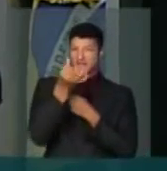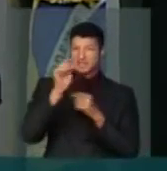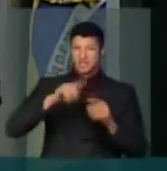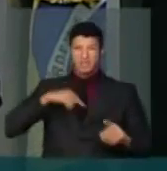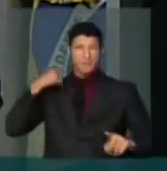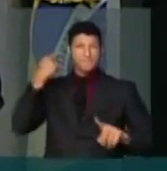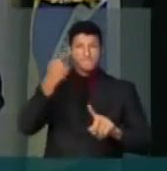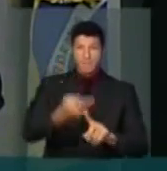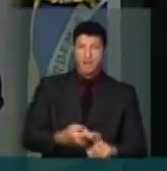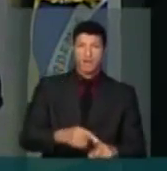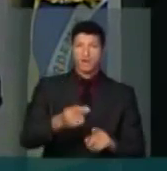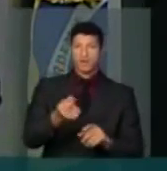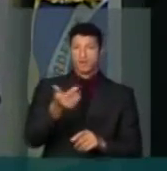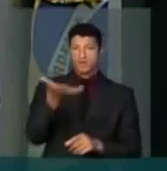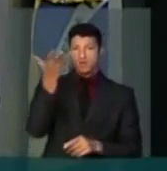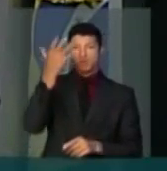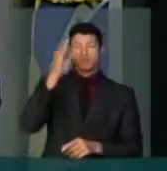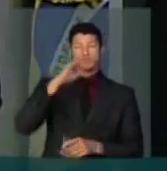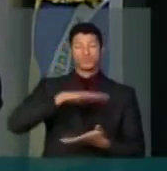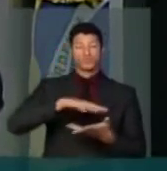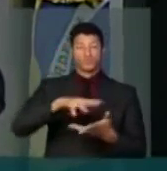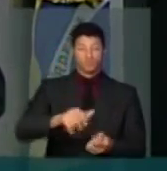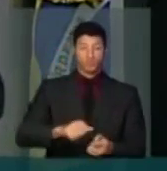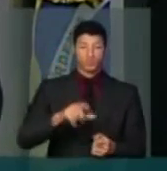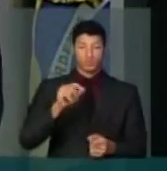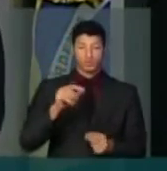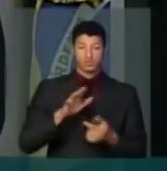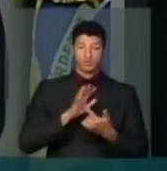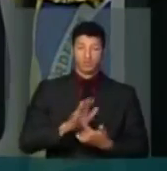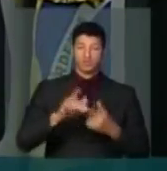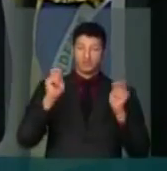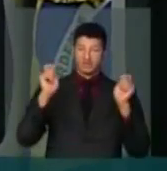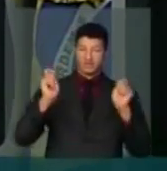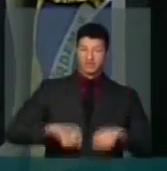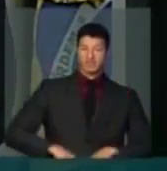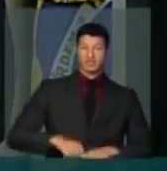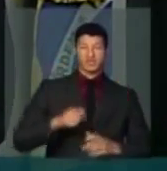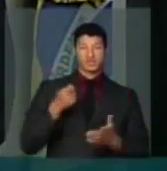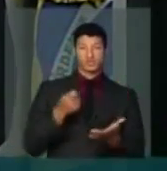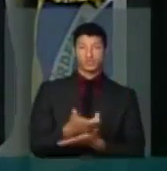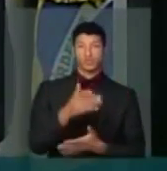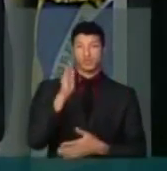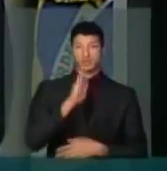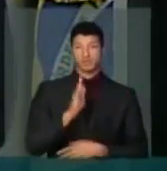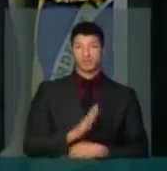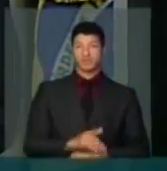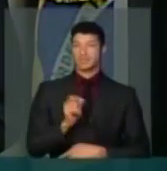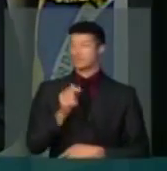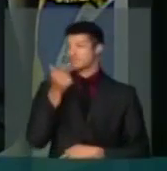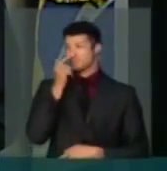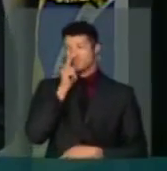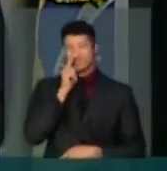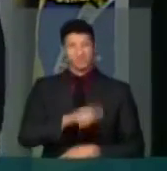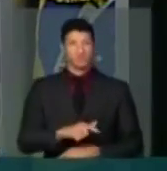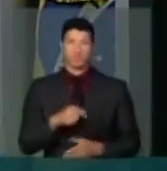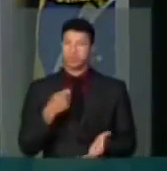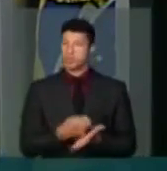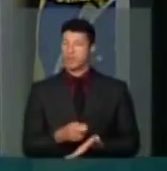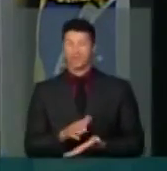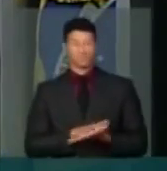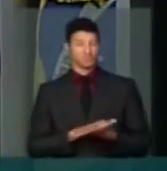do mundo. Isso corrói a capacidade de compra do brasileiro, que não consegue mais